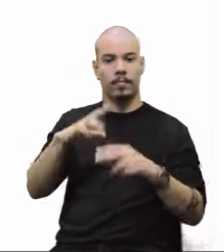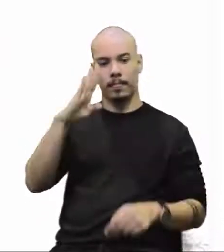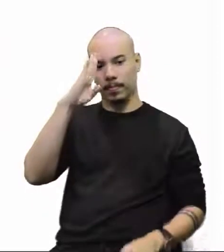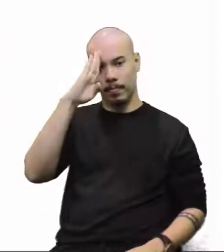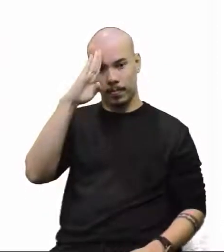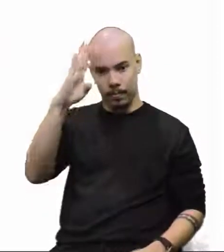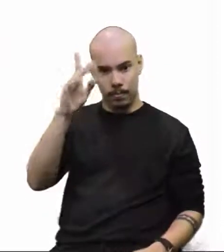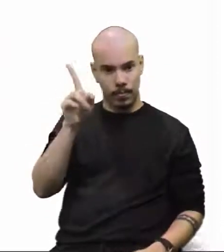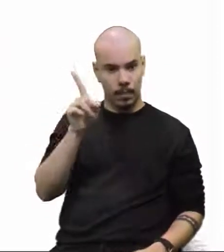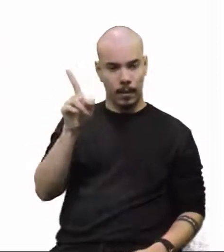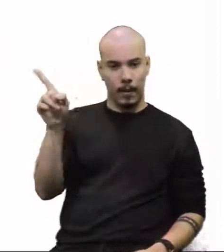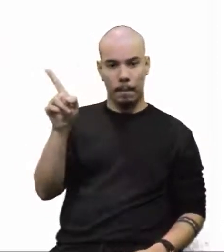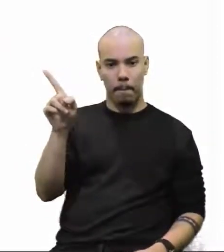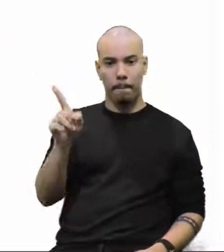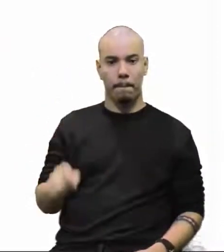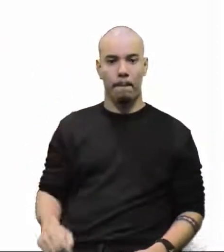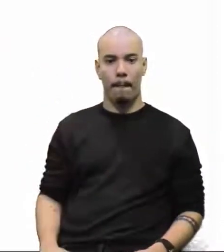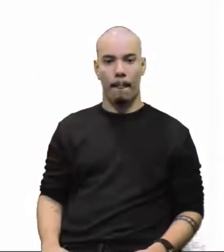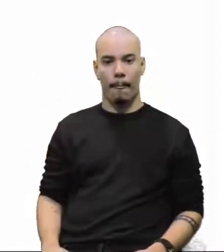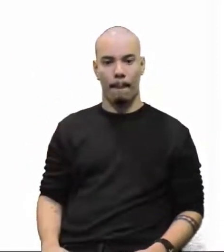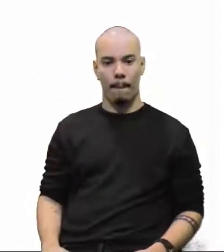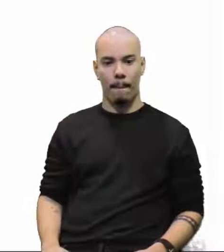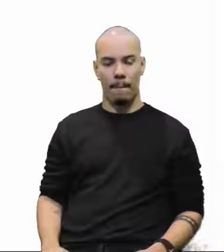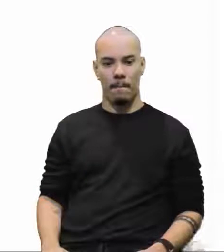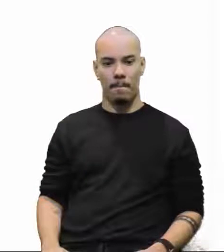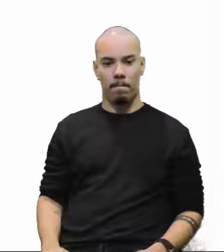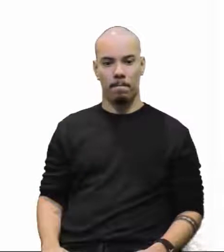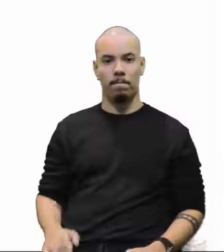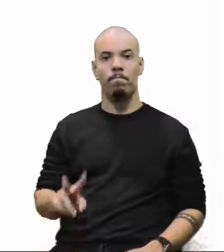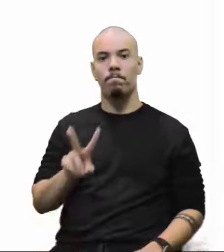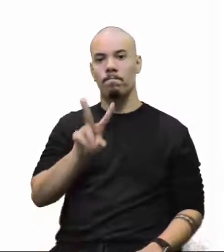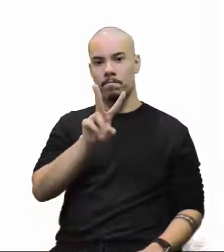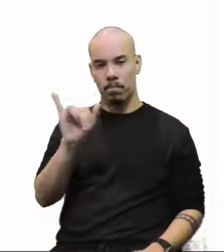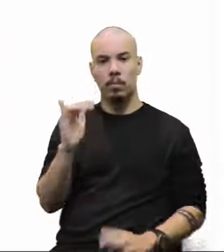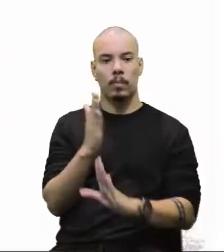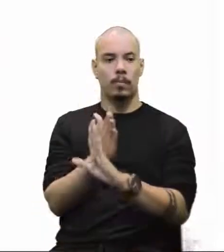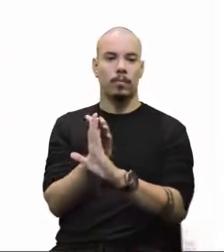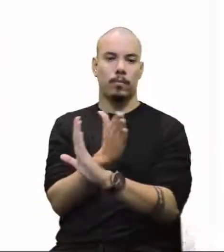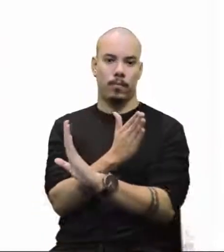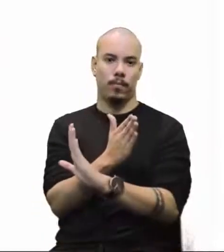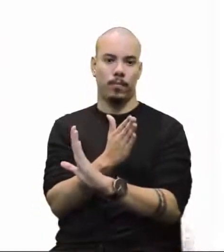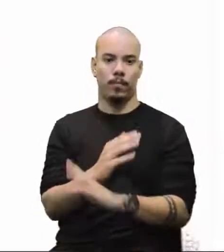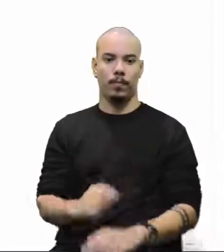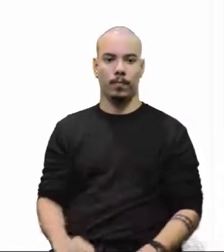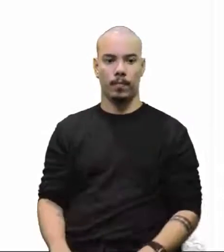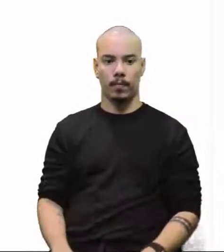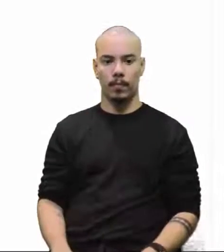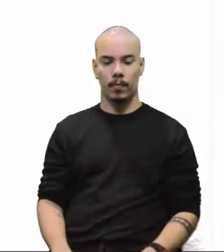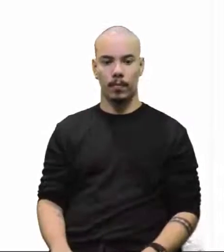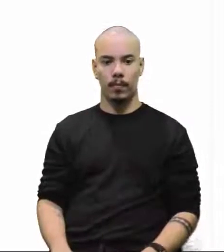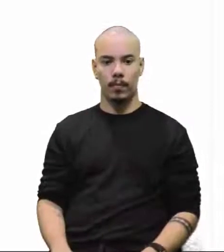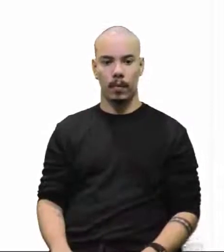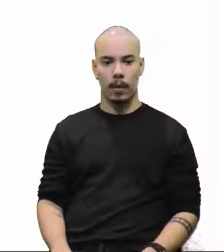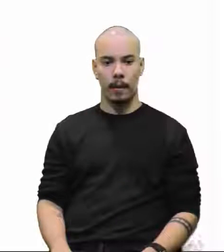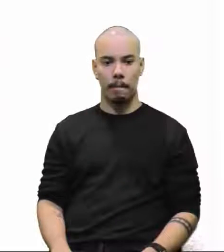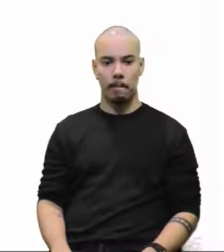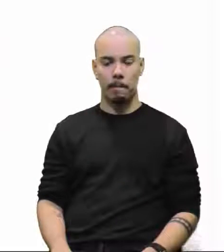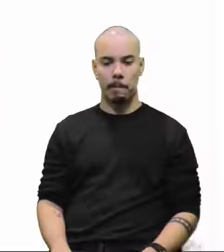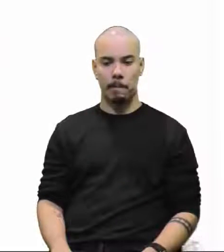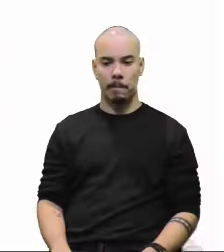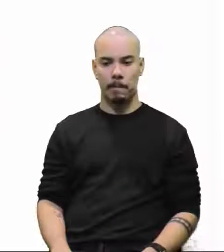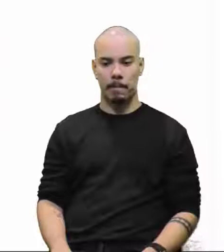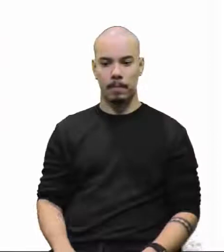isso aqui e tende a separar, que é repulsão. Então, aí só é prestar